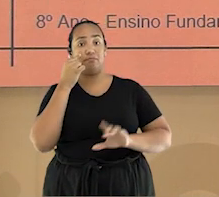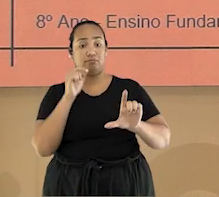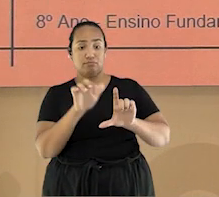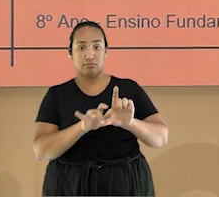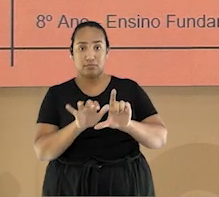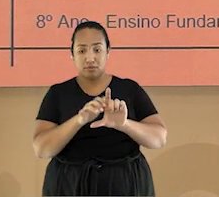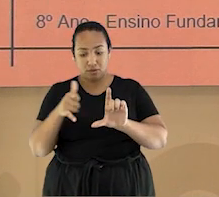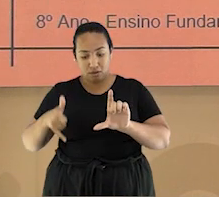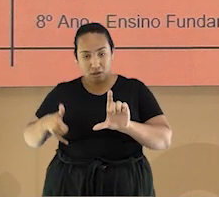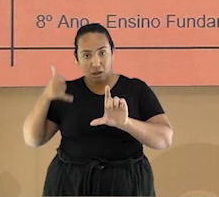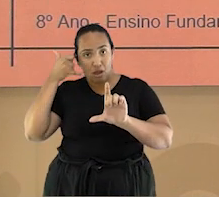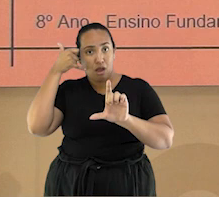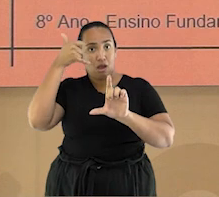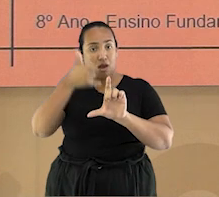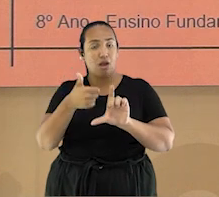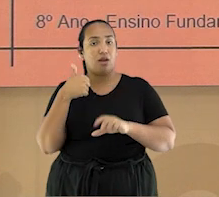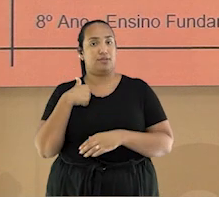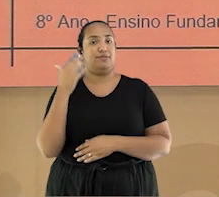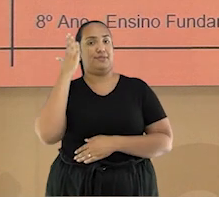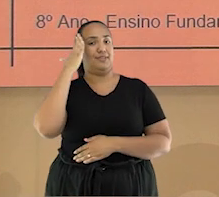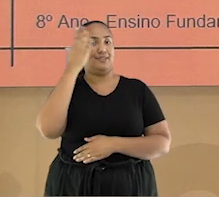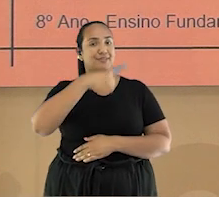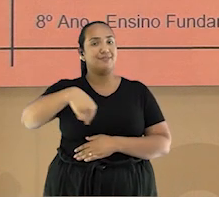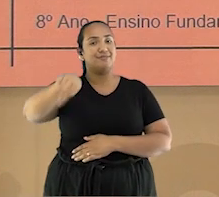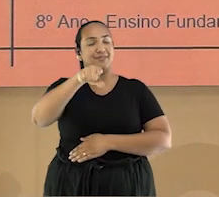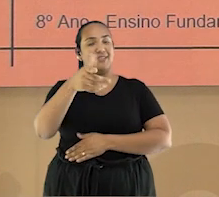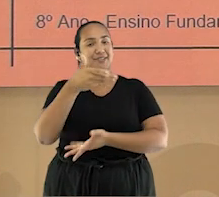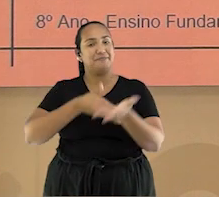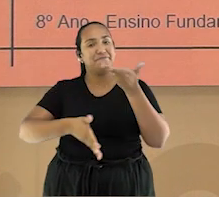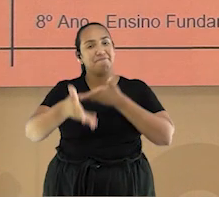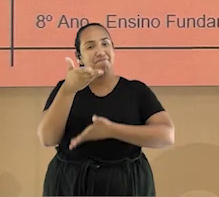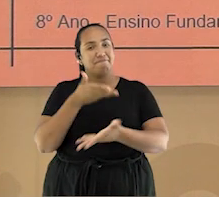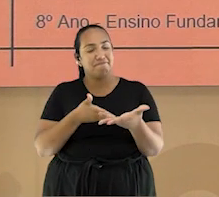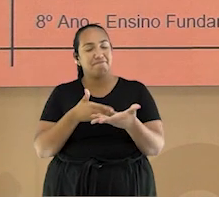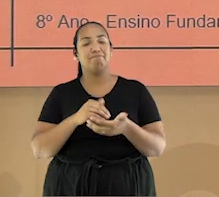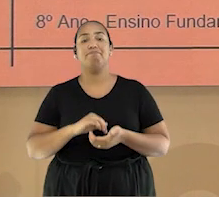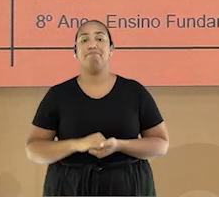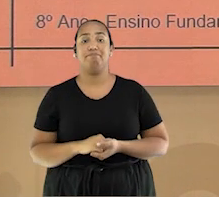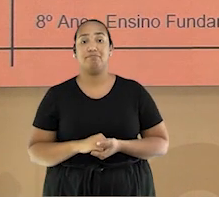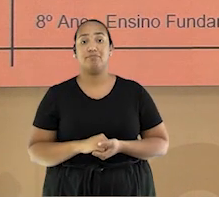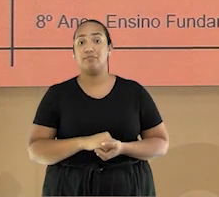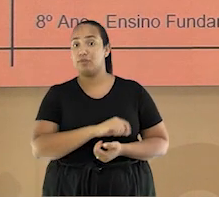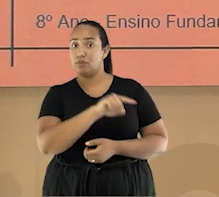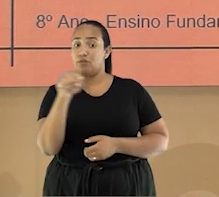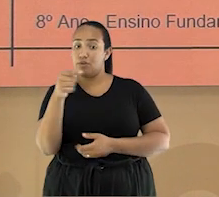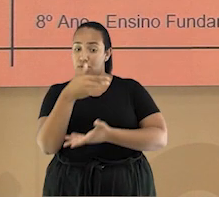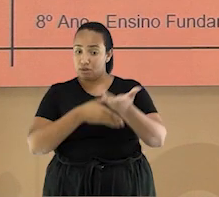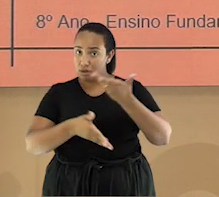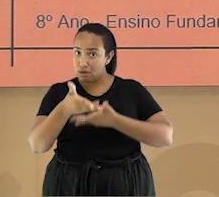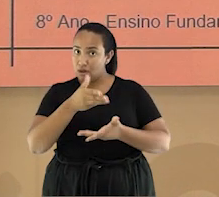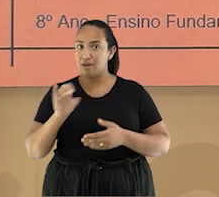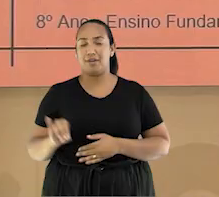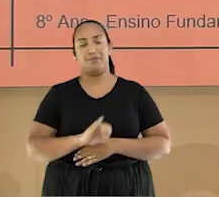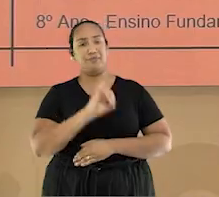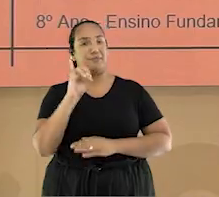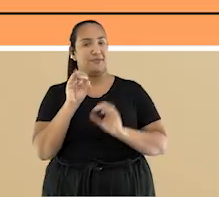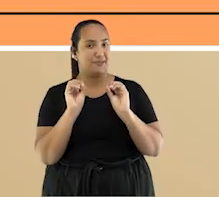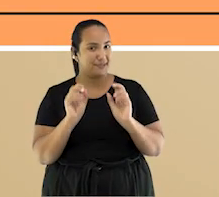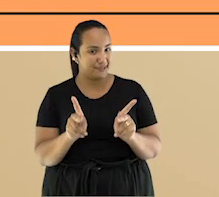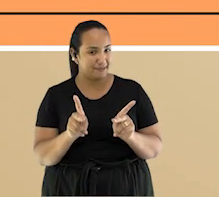TV para nós sabermos que você participou da nossa aula. A sua interação é muito importante,